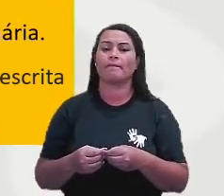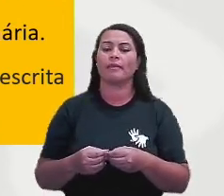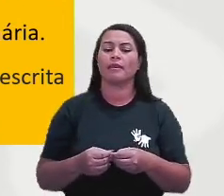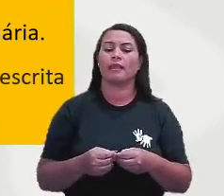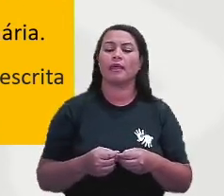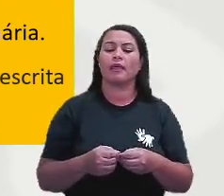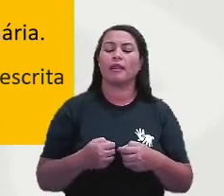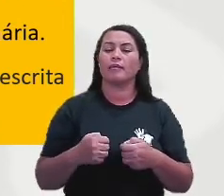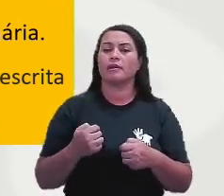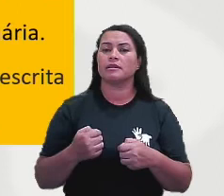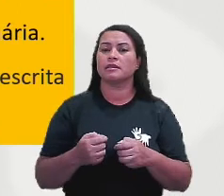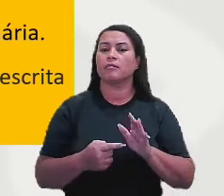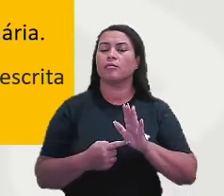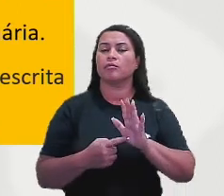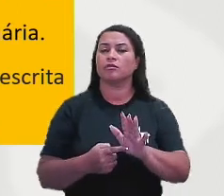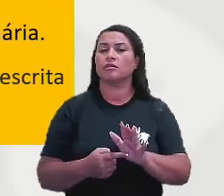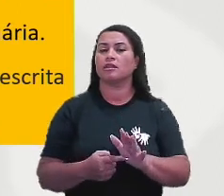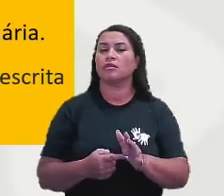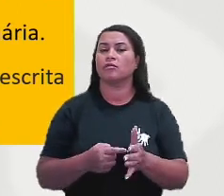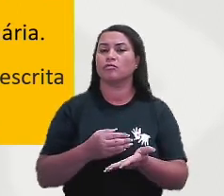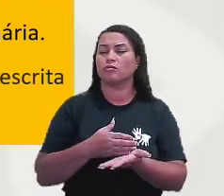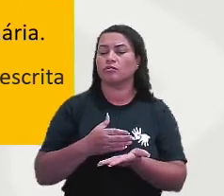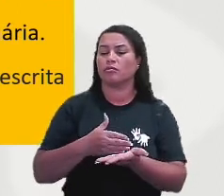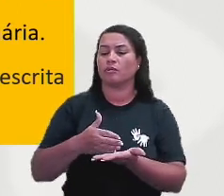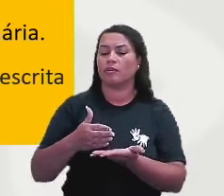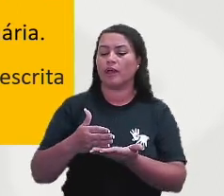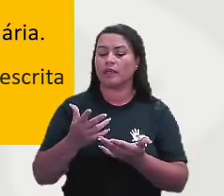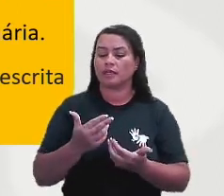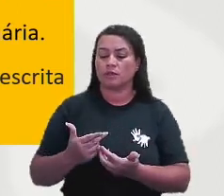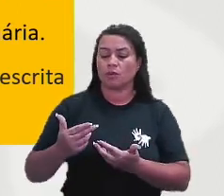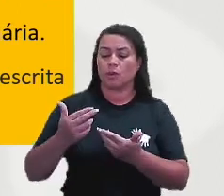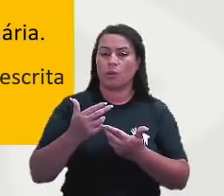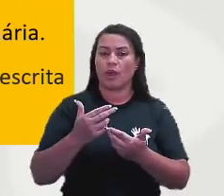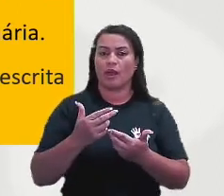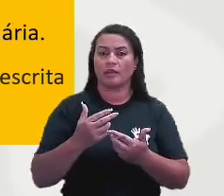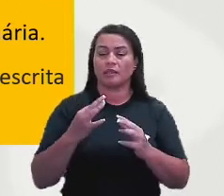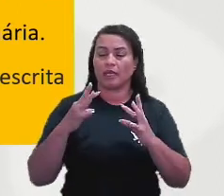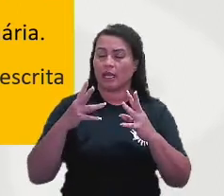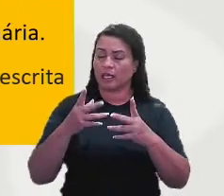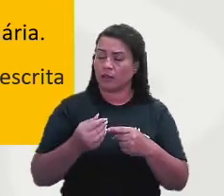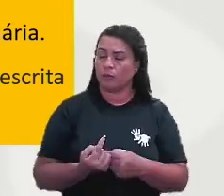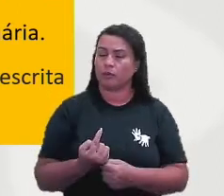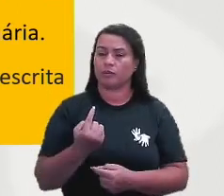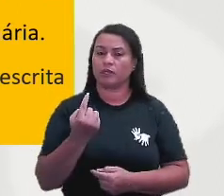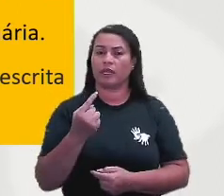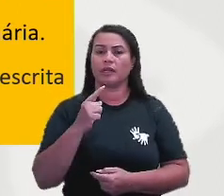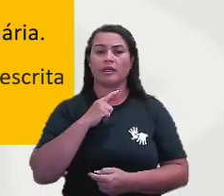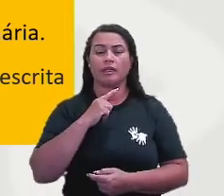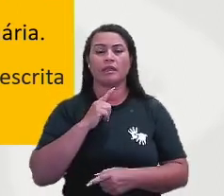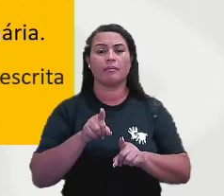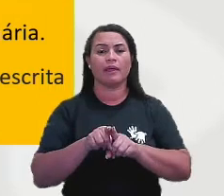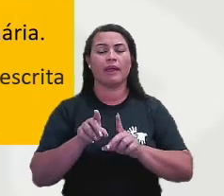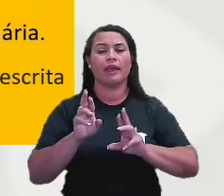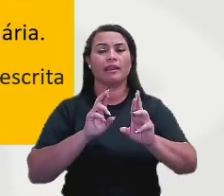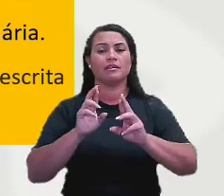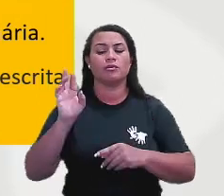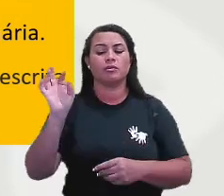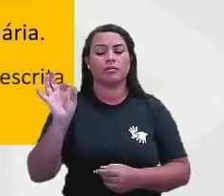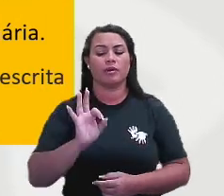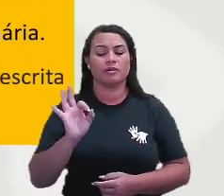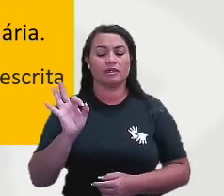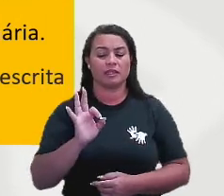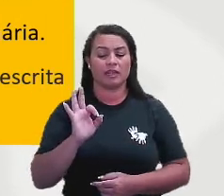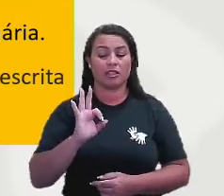determina a divisão de partes iguais, né? Sendo que cada parte é uma fração do inteiro, e traz aí a relação de porcentagem, que